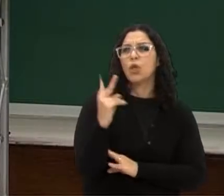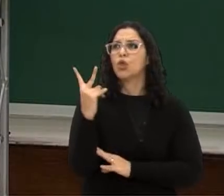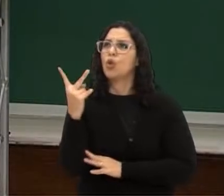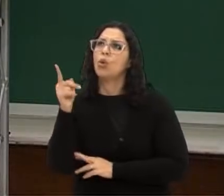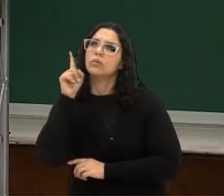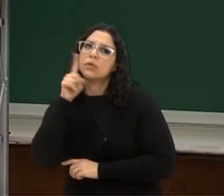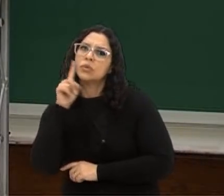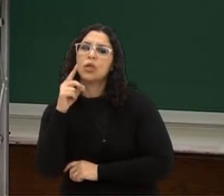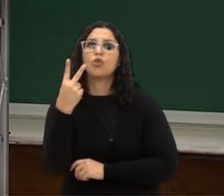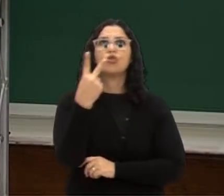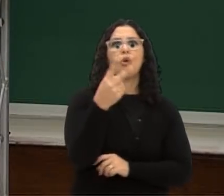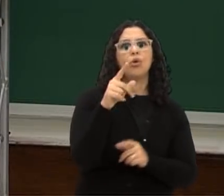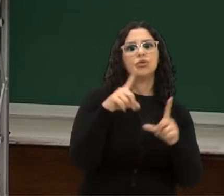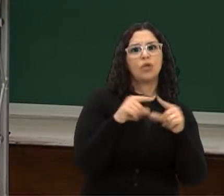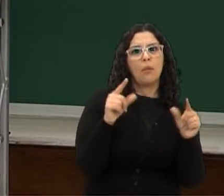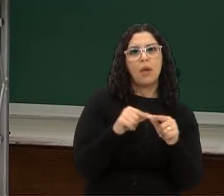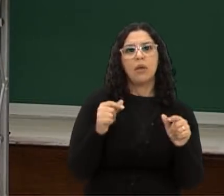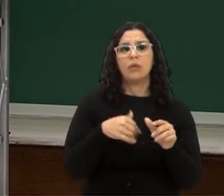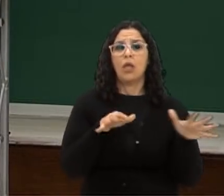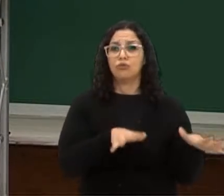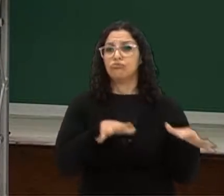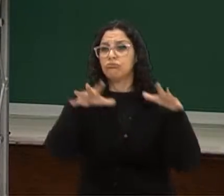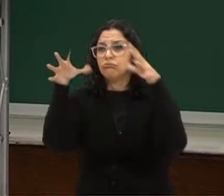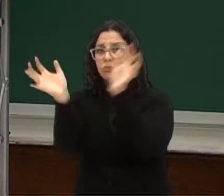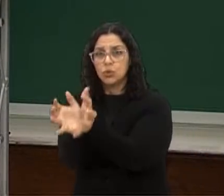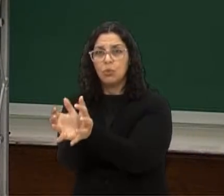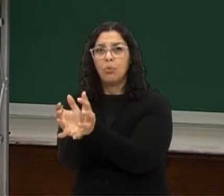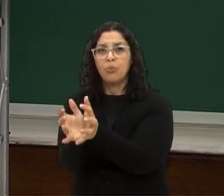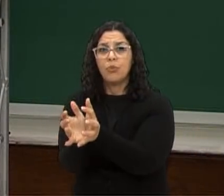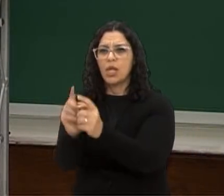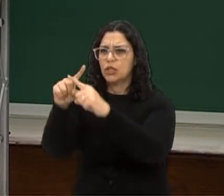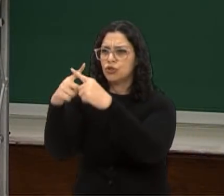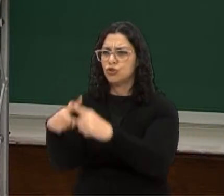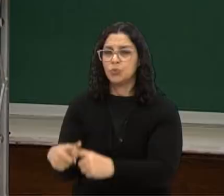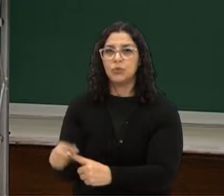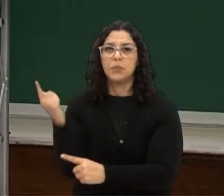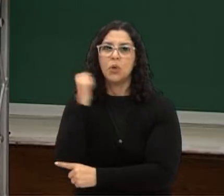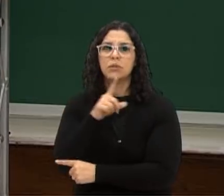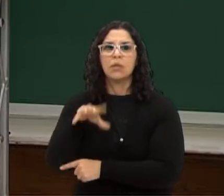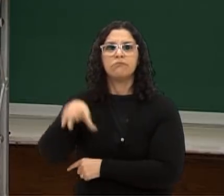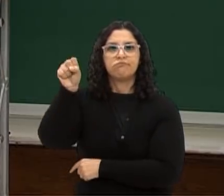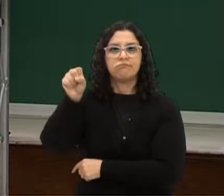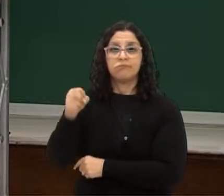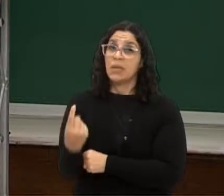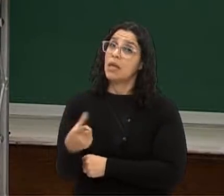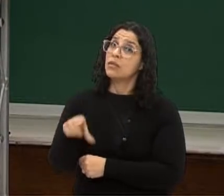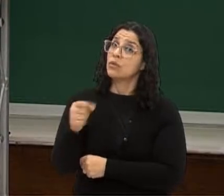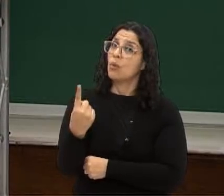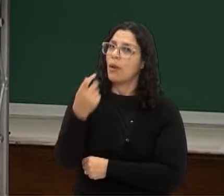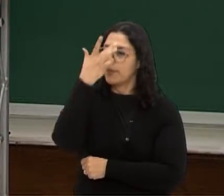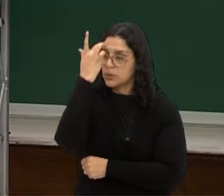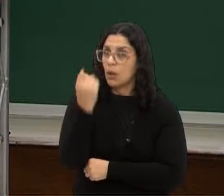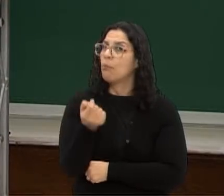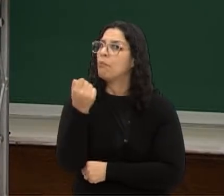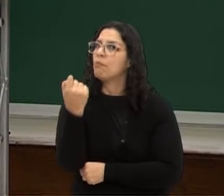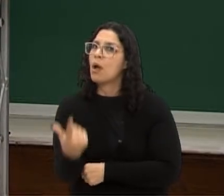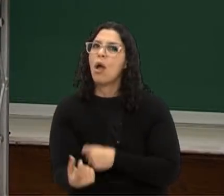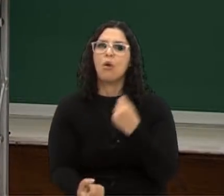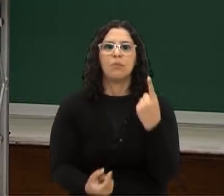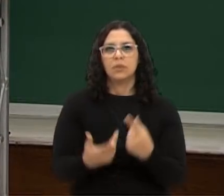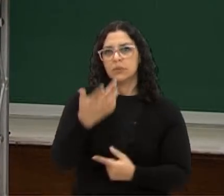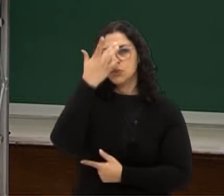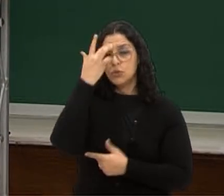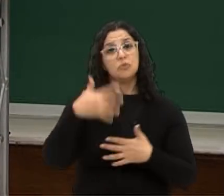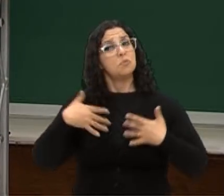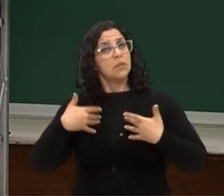2 dos Estados Unidos, 1 ou 2 do Japão. Então, junta todos e eles disputam o mesmo prêmio. Então, é para poucos essa satisfação